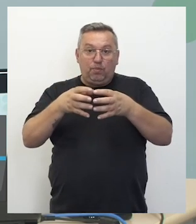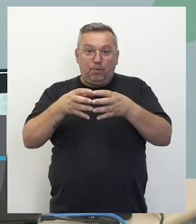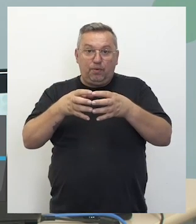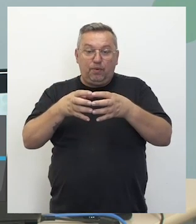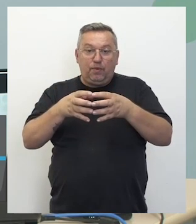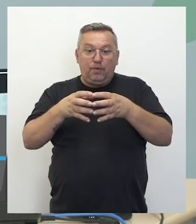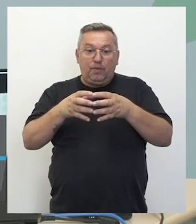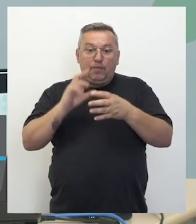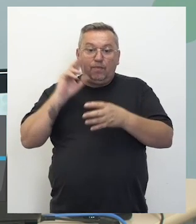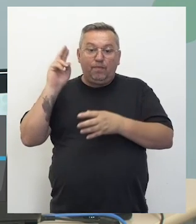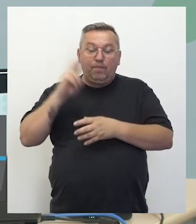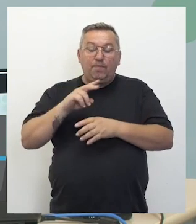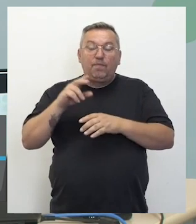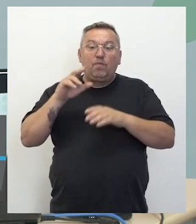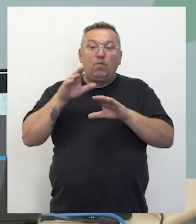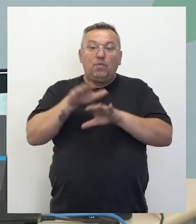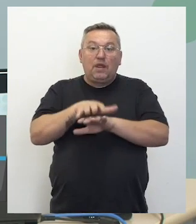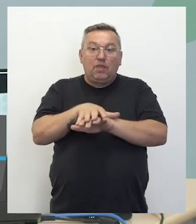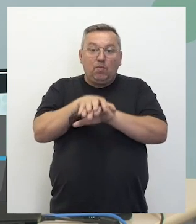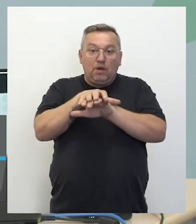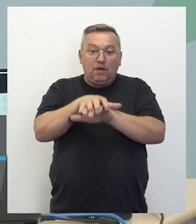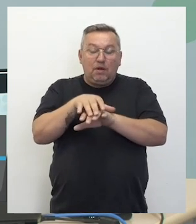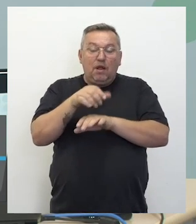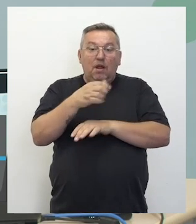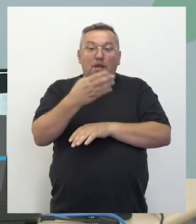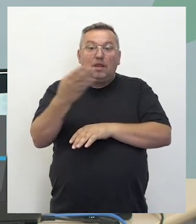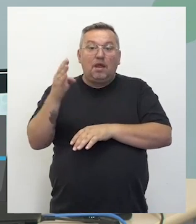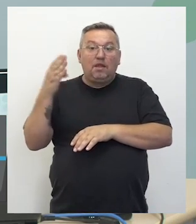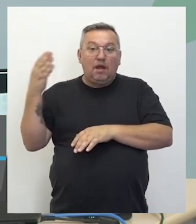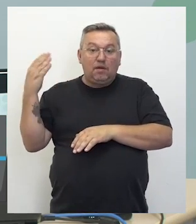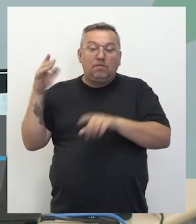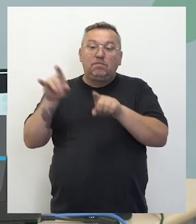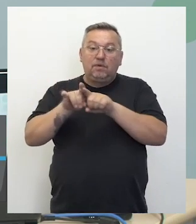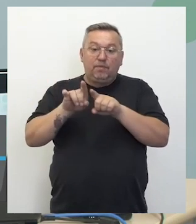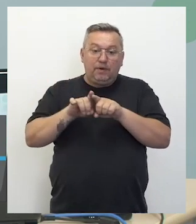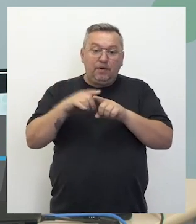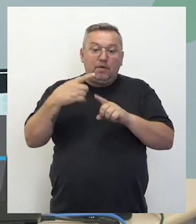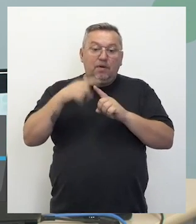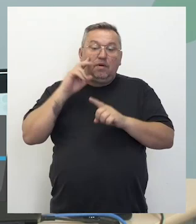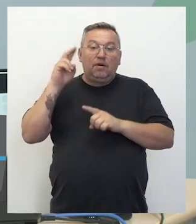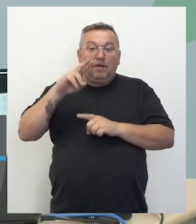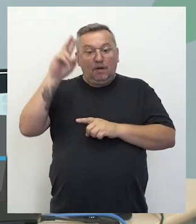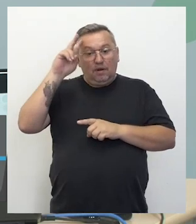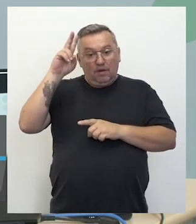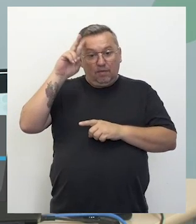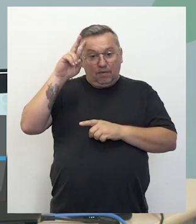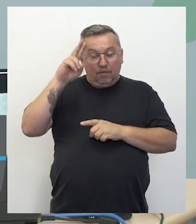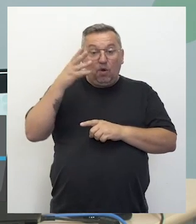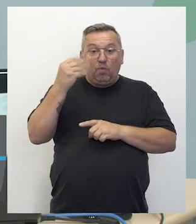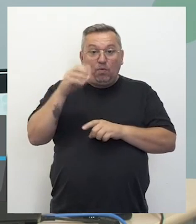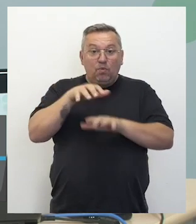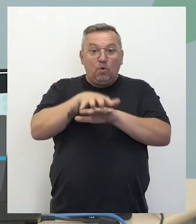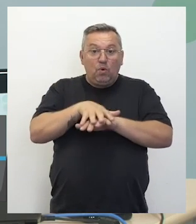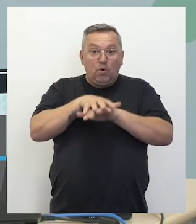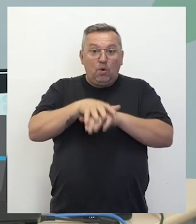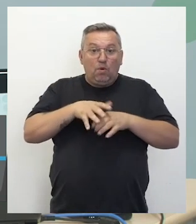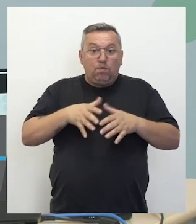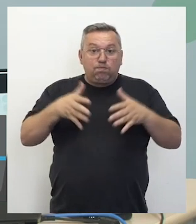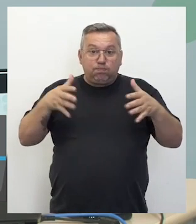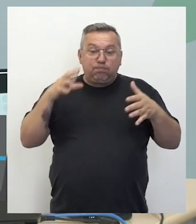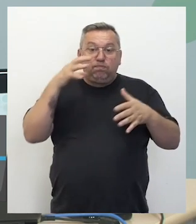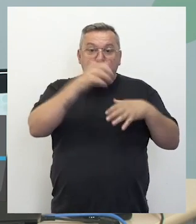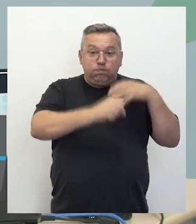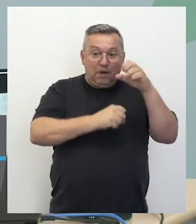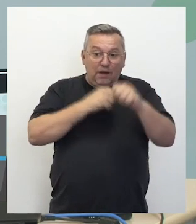Normalmente, você pega uma tartaruga e um tubarão, vai depender da tartaruga e do tubarão. A gente tem que lembrar que muitas tartarugas também são